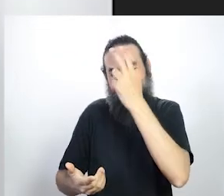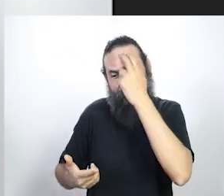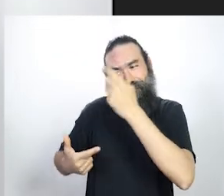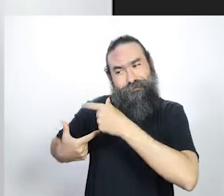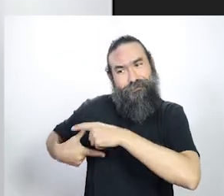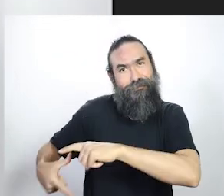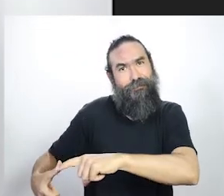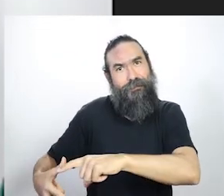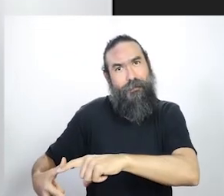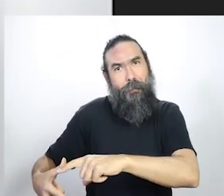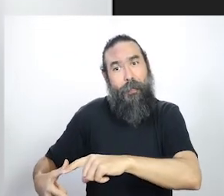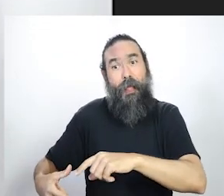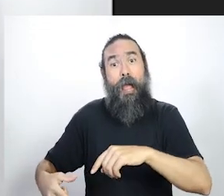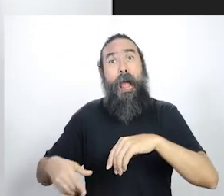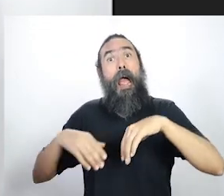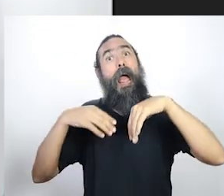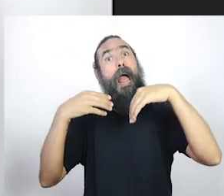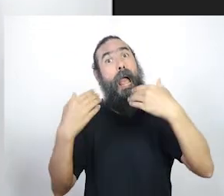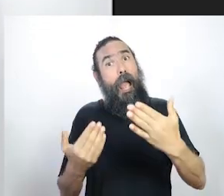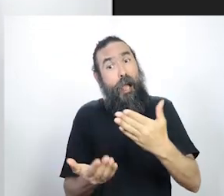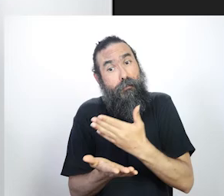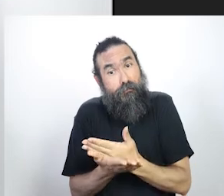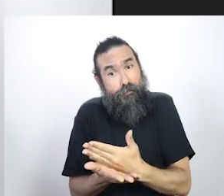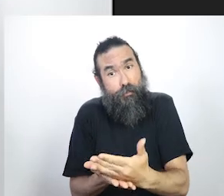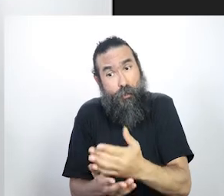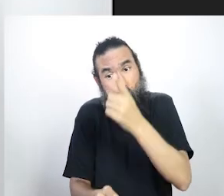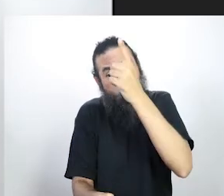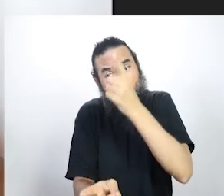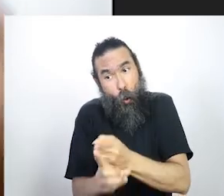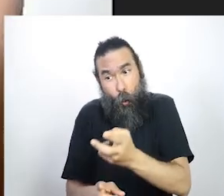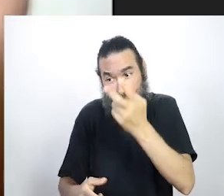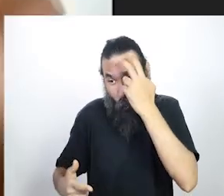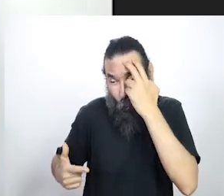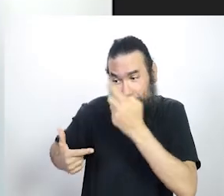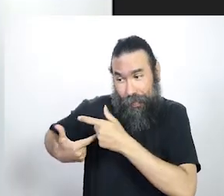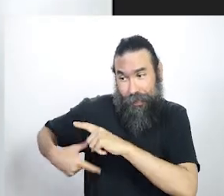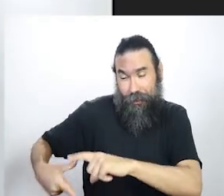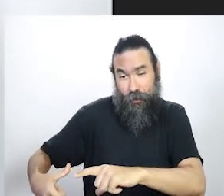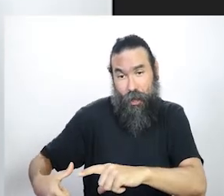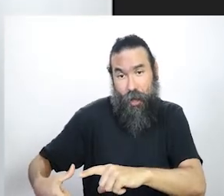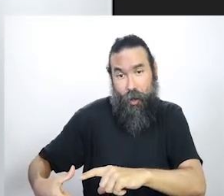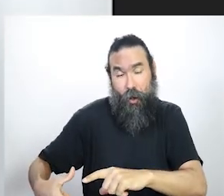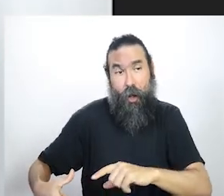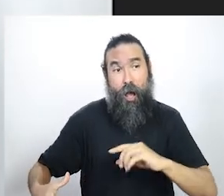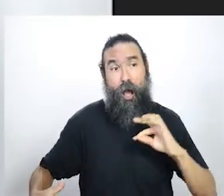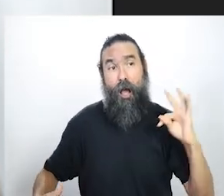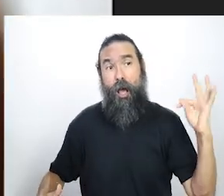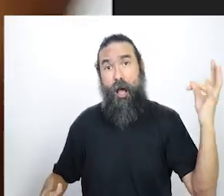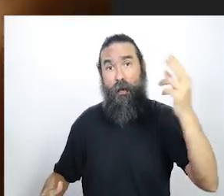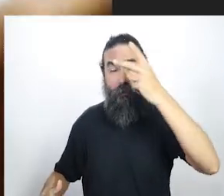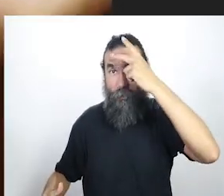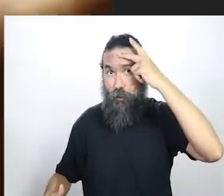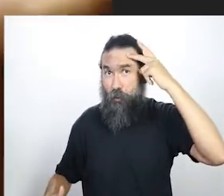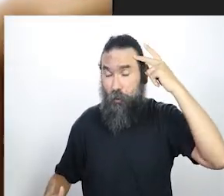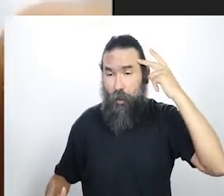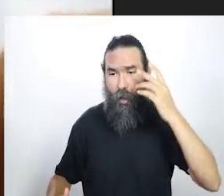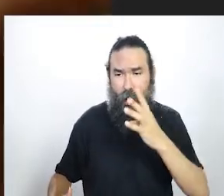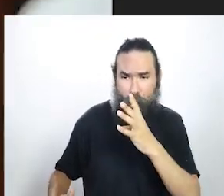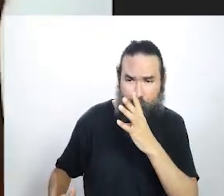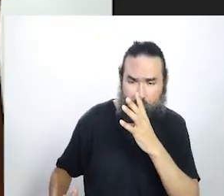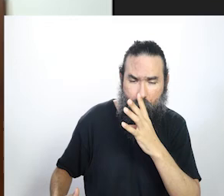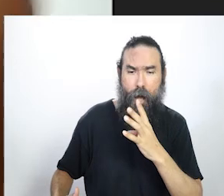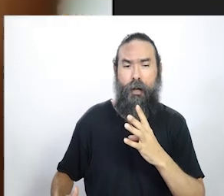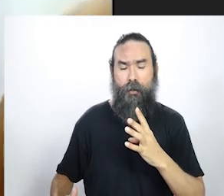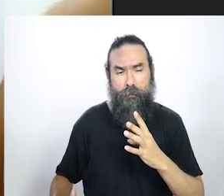culturas tradicionais, as pessoas começaram a sentir mais importante, entre aspas, e nesse sentir mais